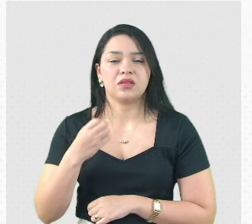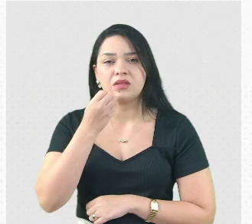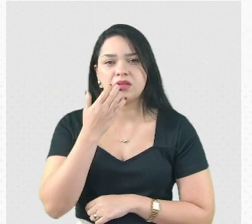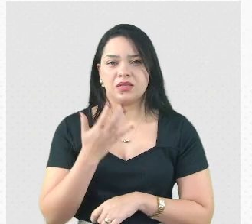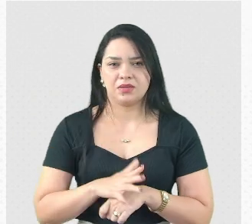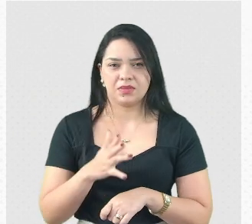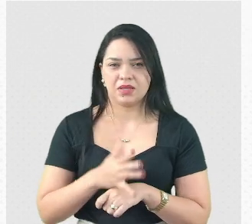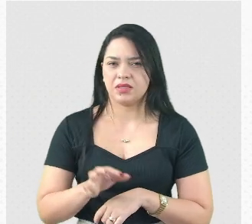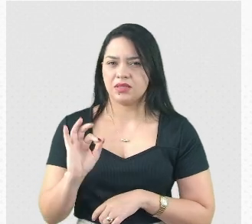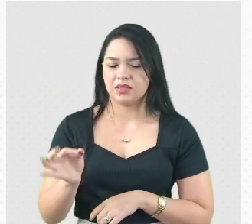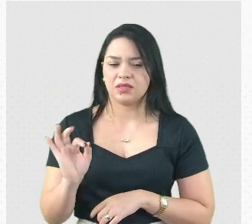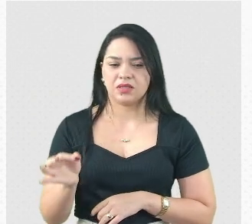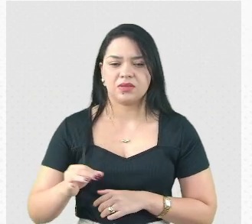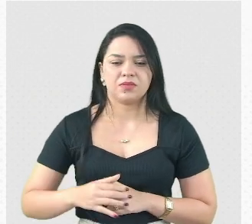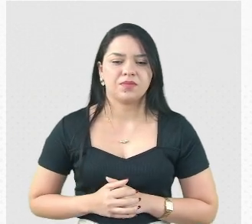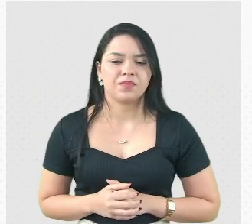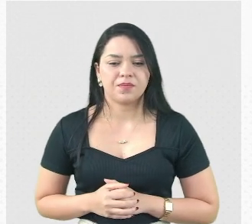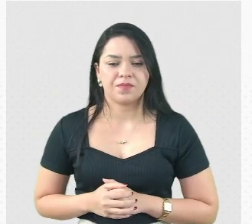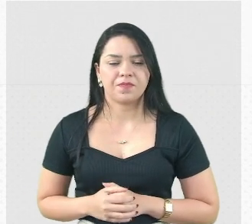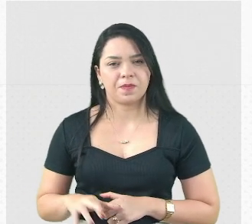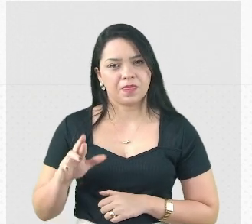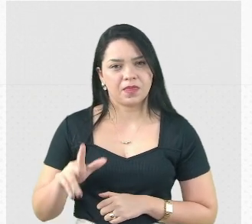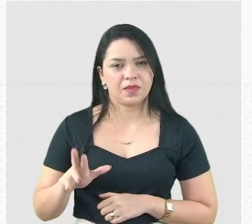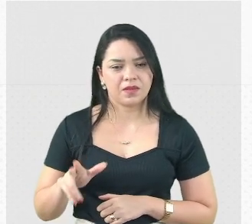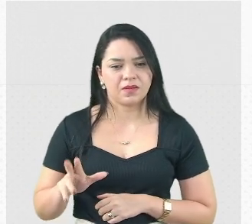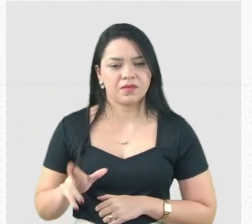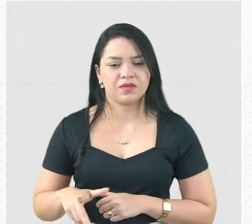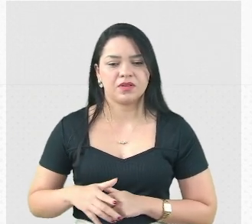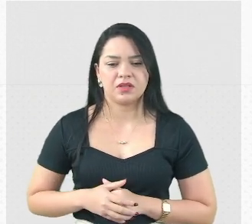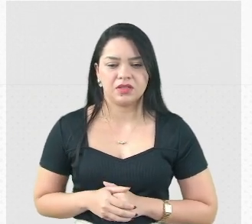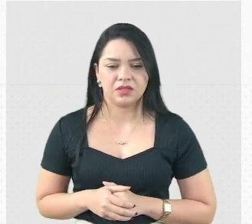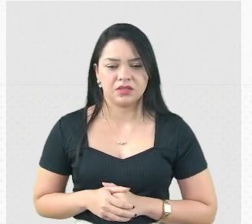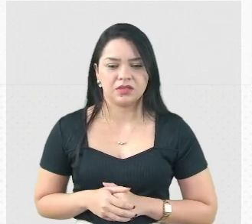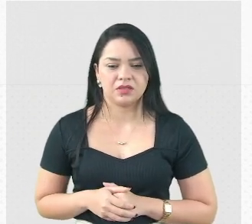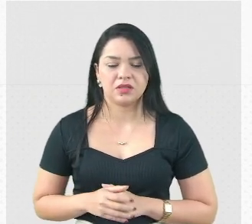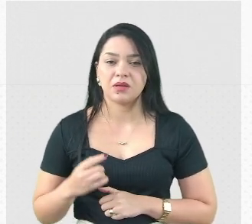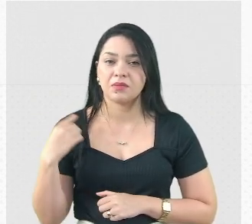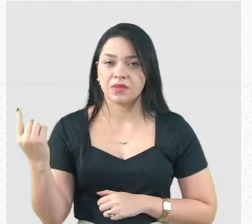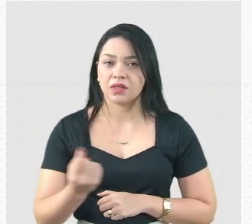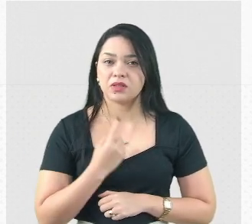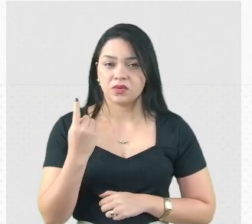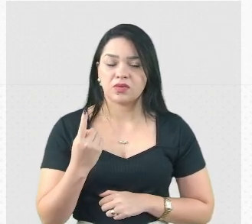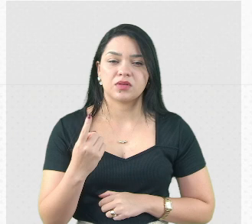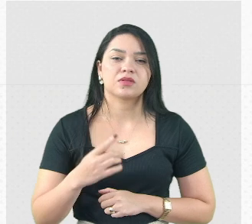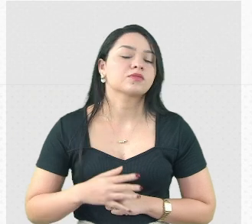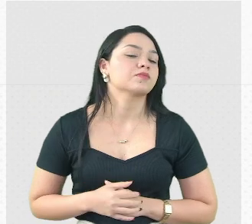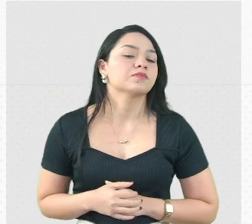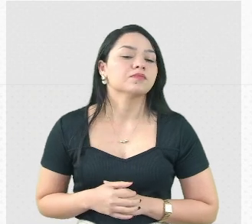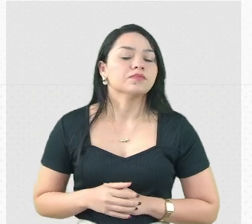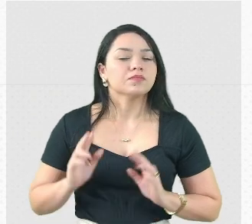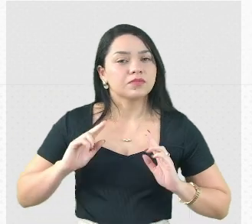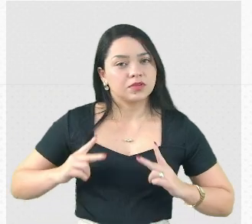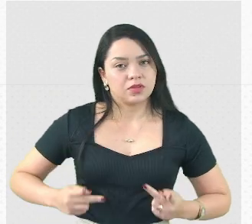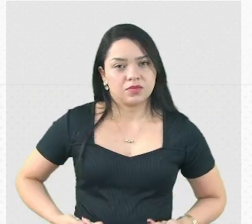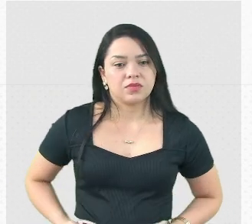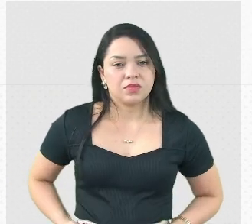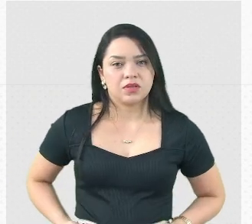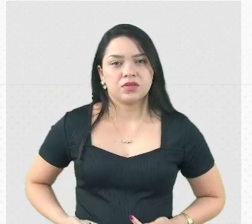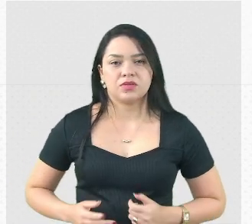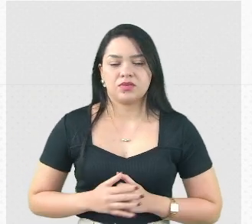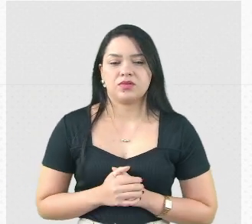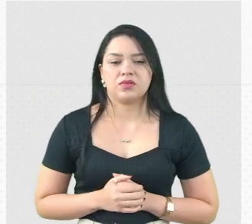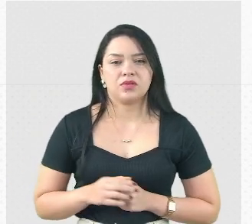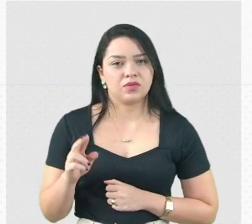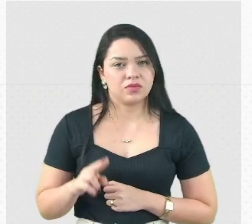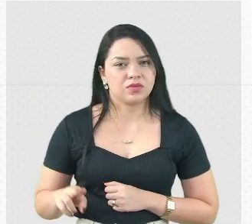trabalhada, certo? Esta é a grande diferença em relação à aptidão física. Para nós, digamos, seres humanos mortais, vou